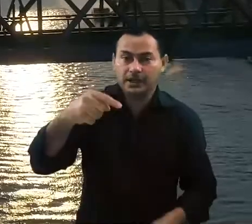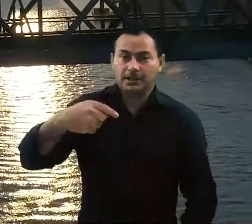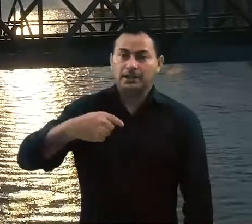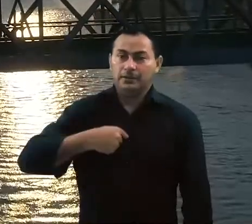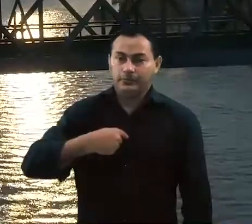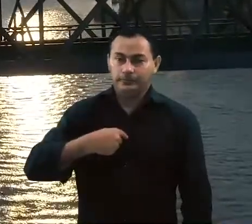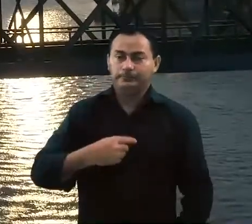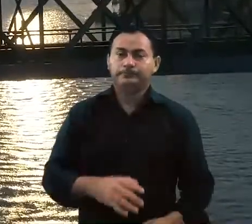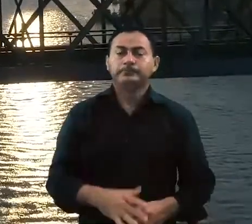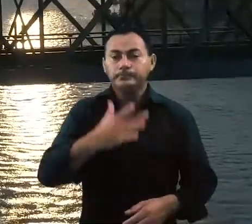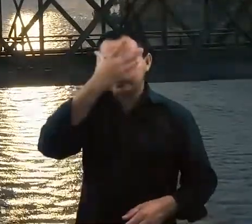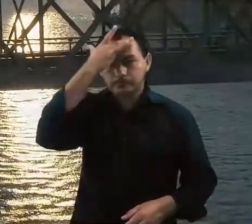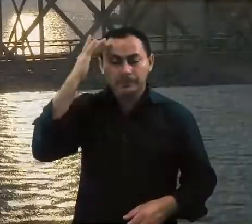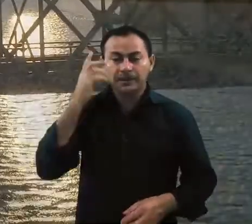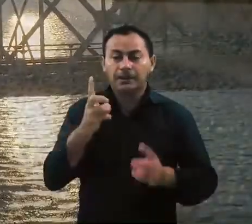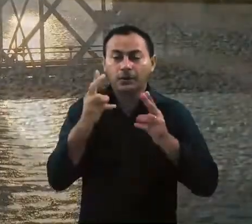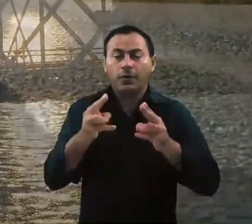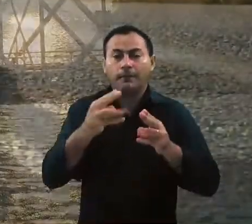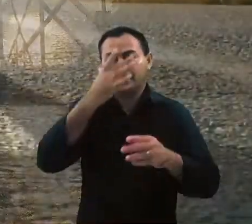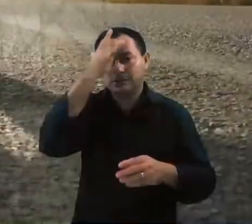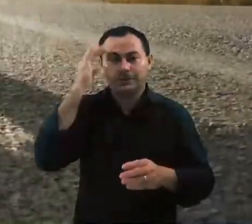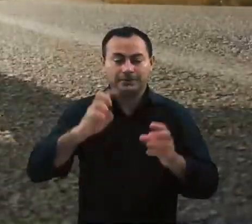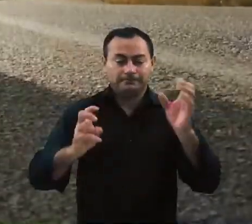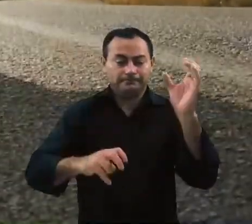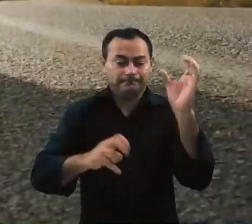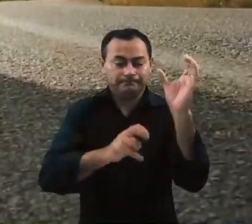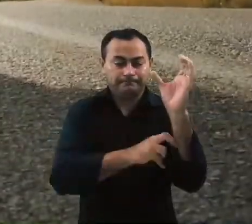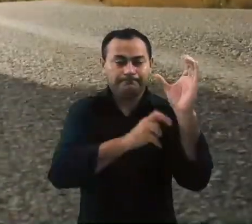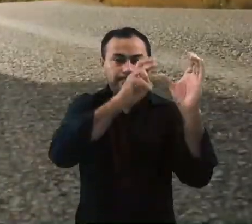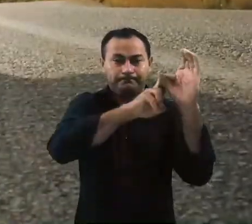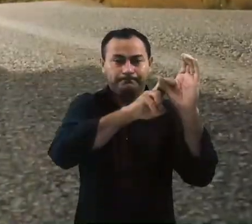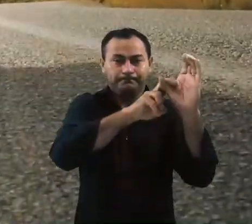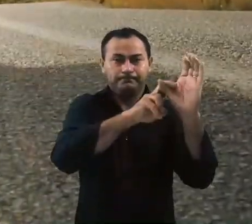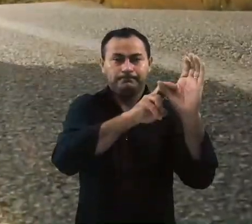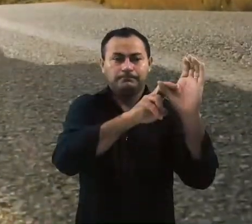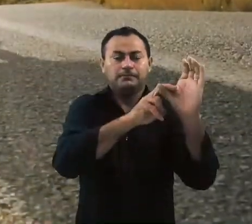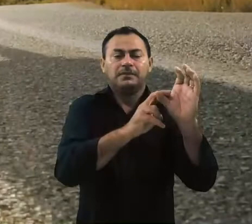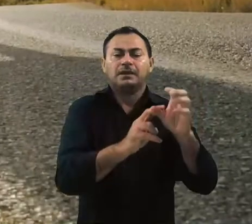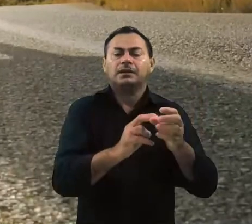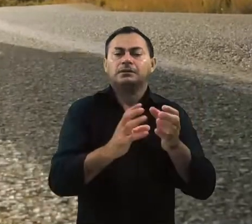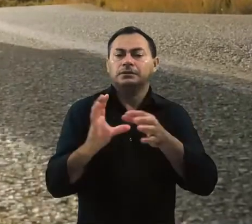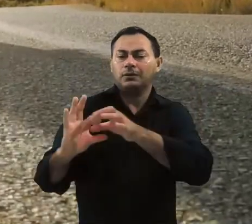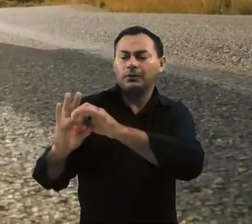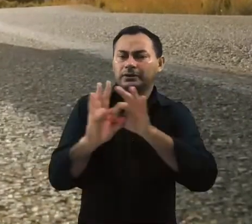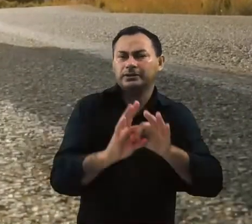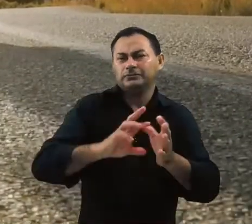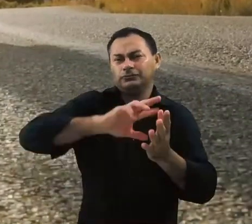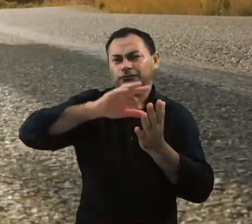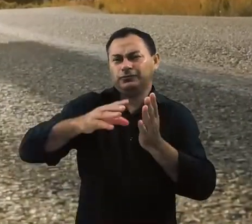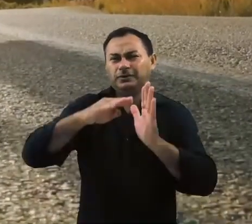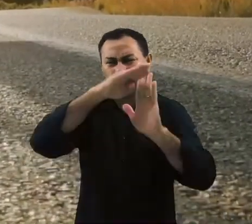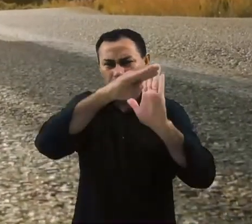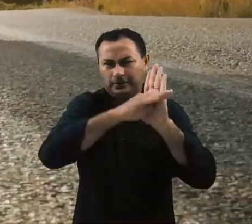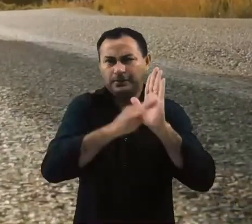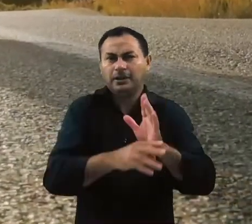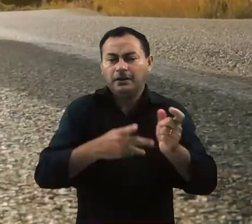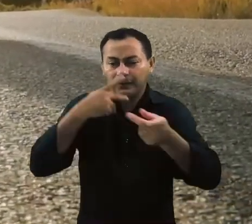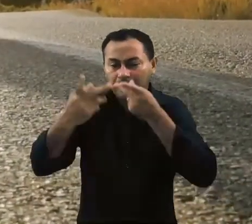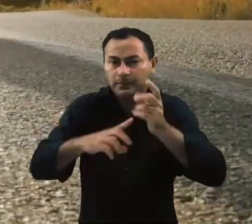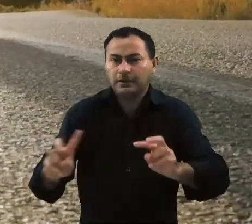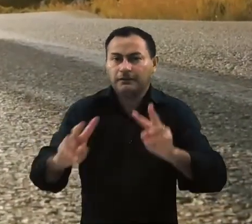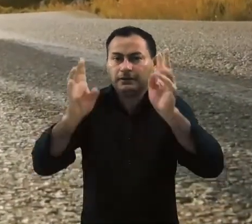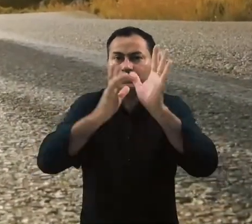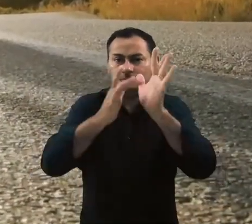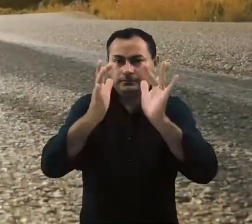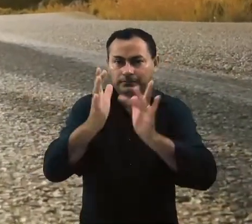como você e eu pessoas como Zaqueu dentro desse contexto durante vários programas nós já